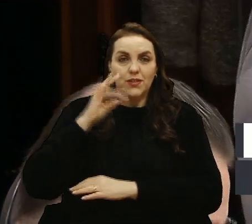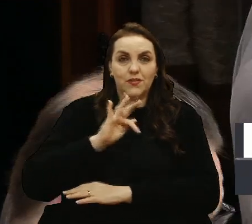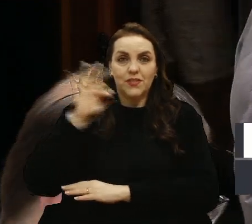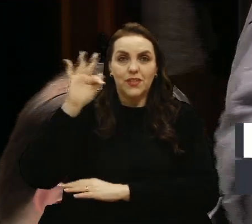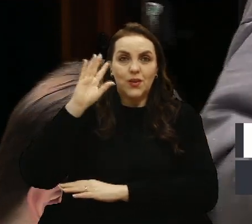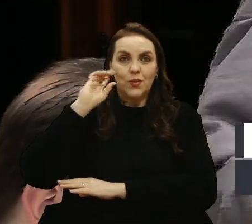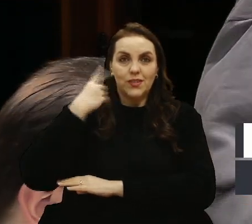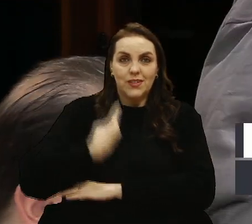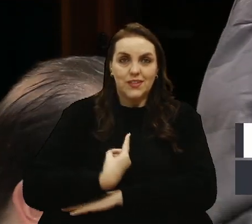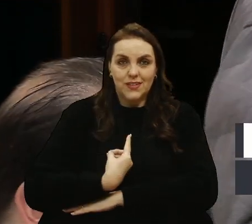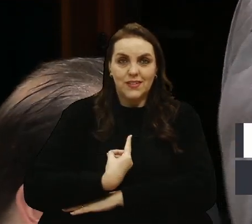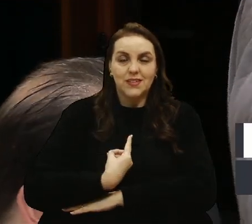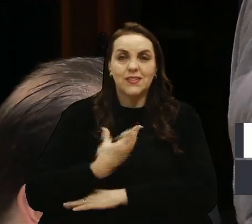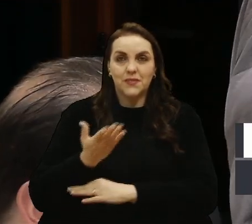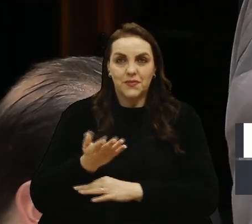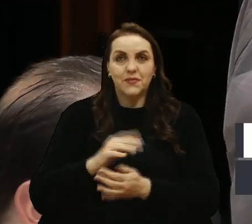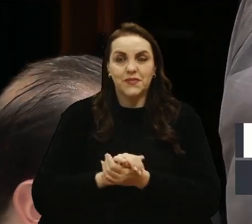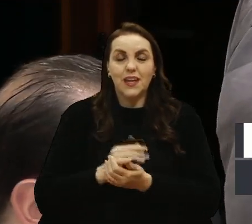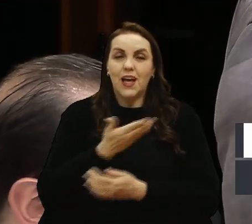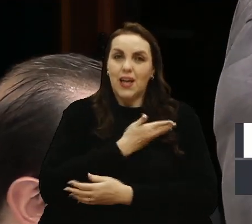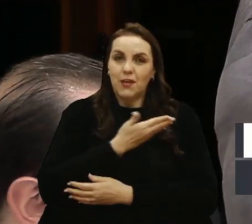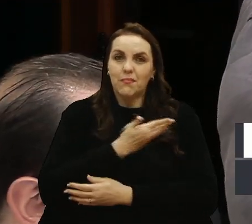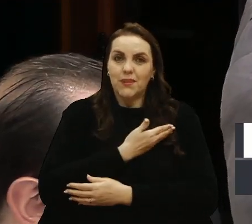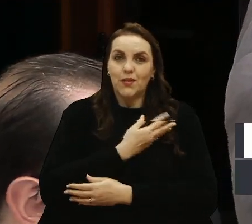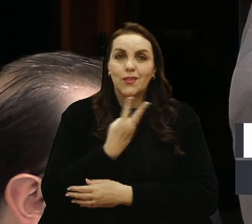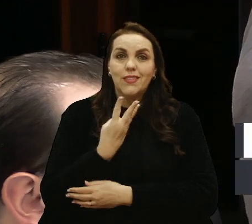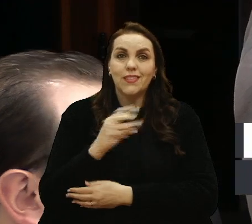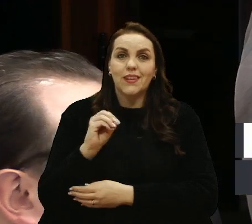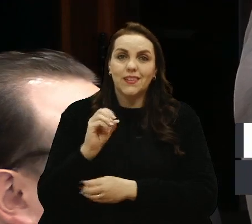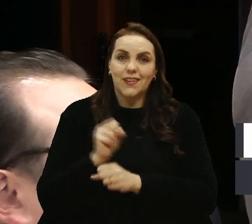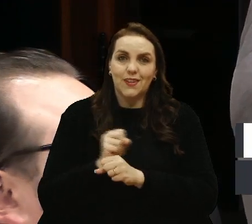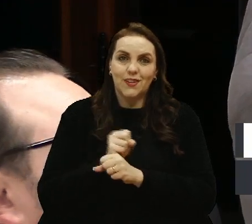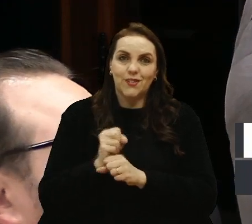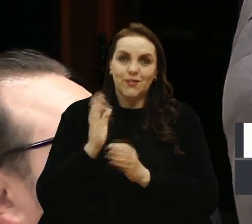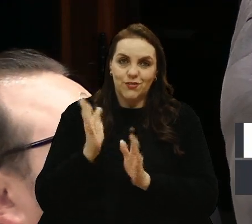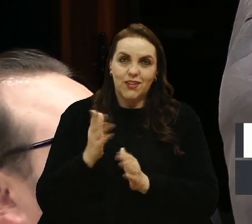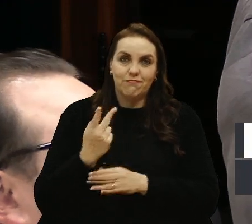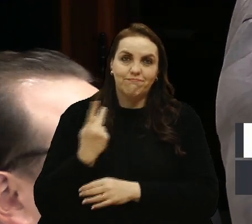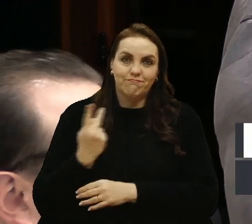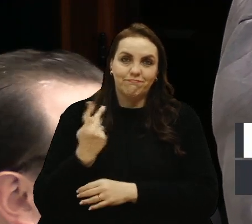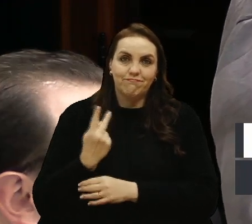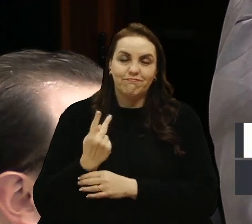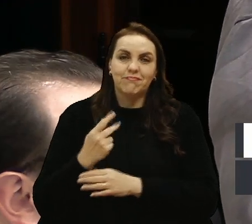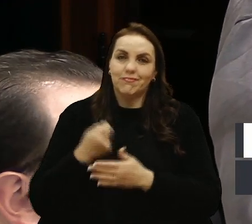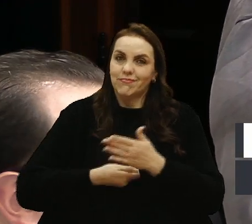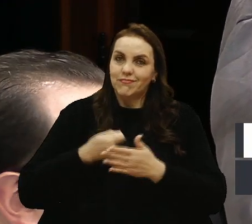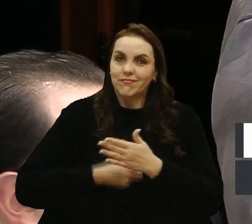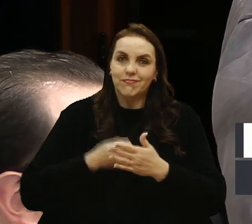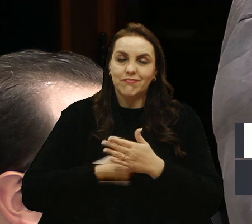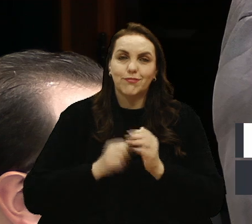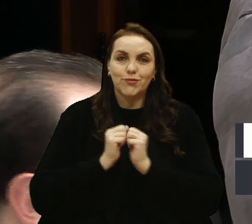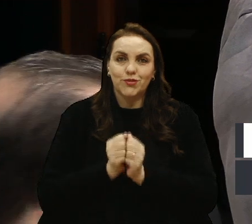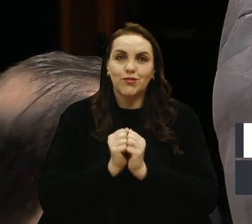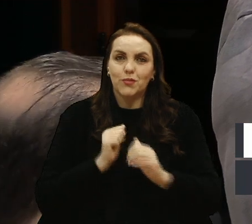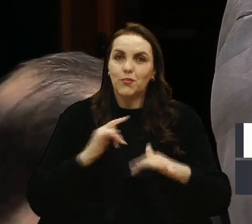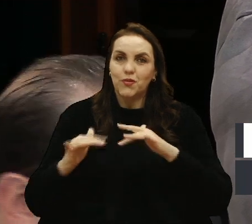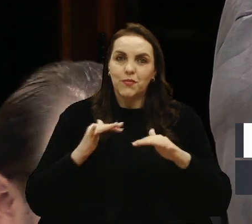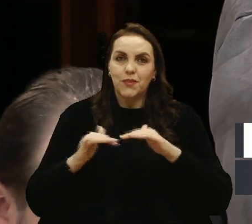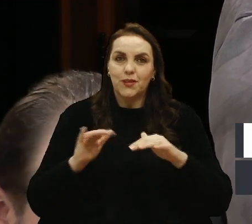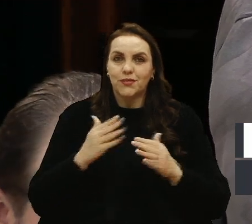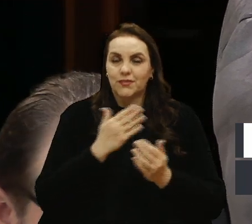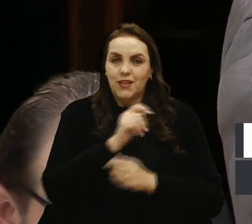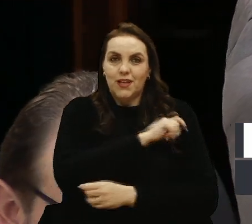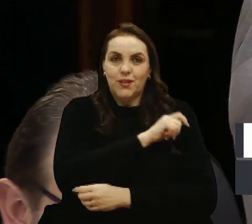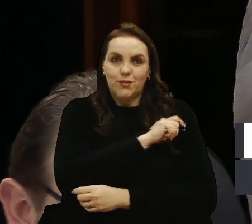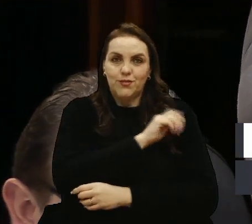Pessoa. Denise, que é amiga, somos amigos há quase 30 anos, iniciamos a militância junto no movimento estudantil